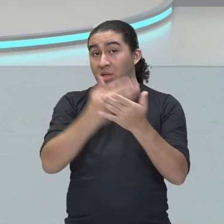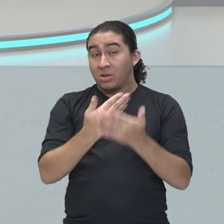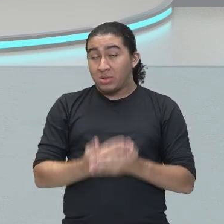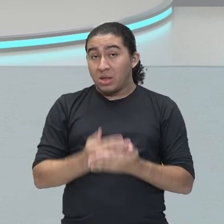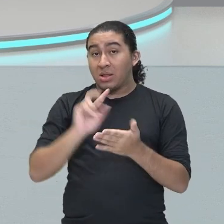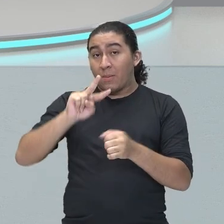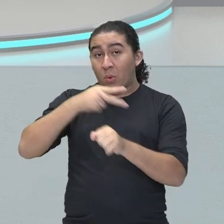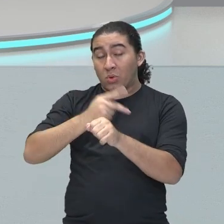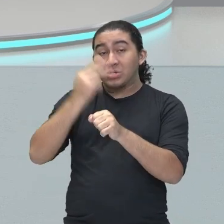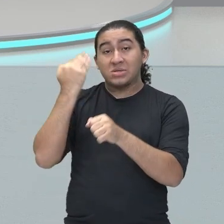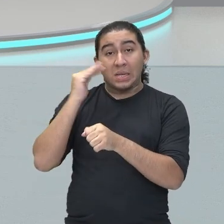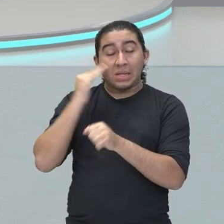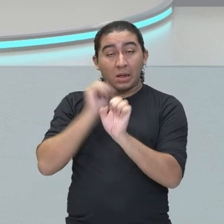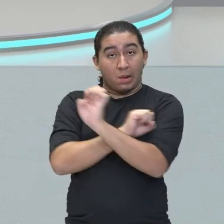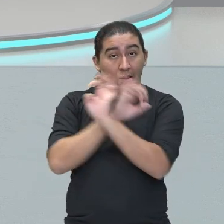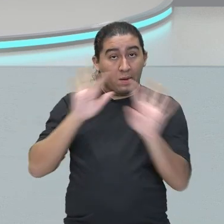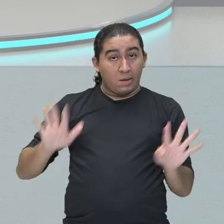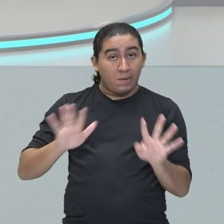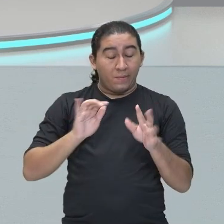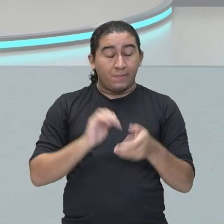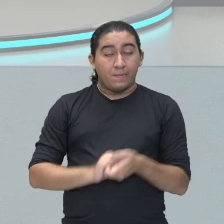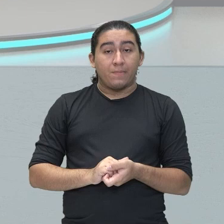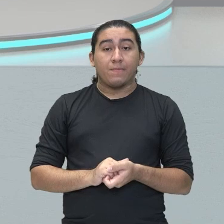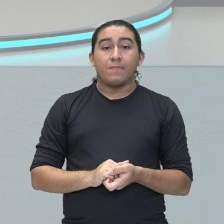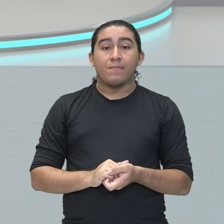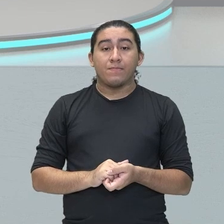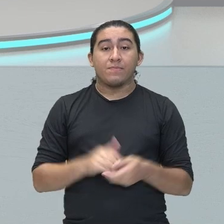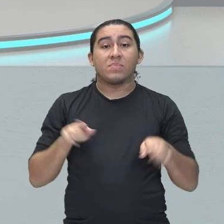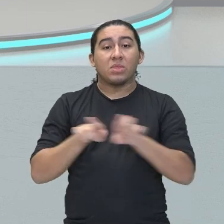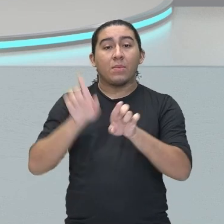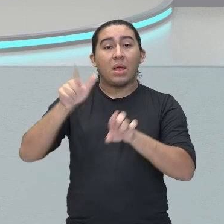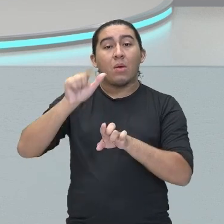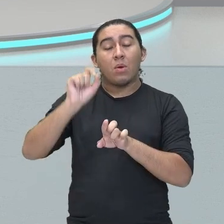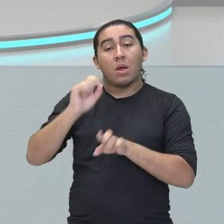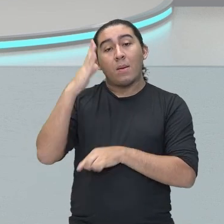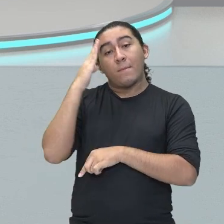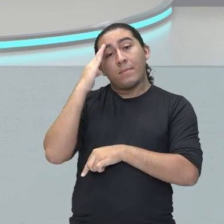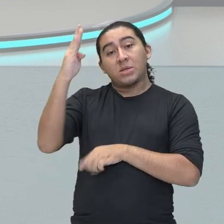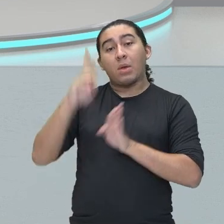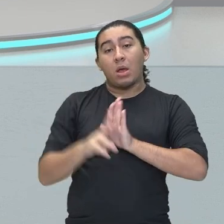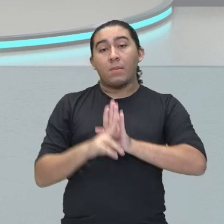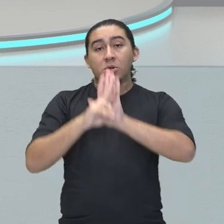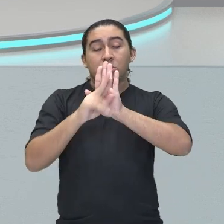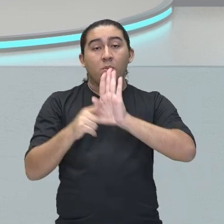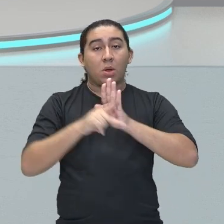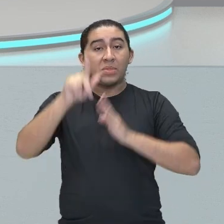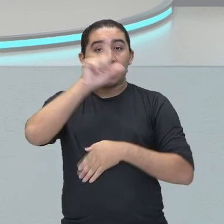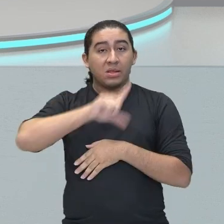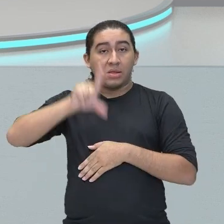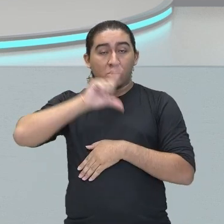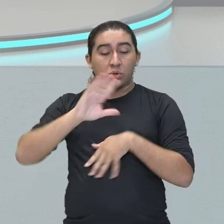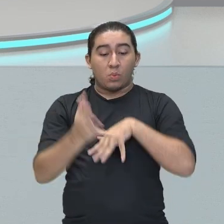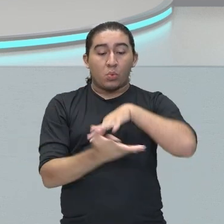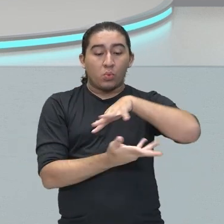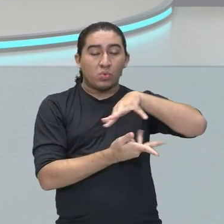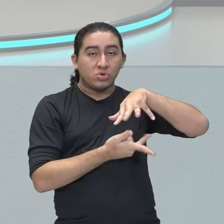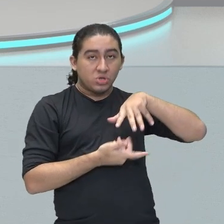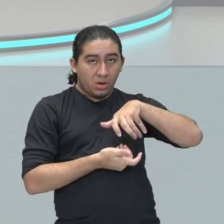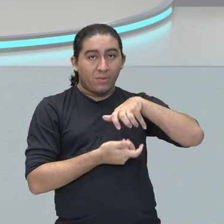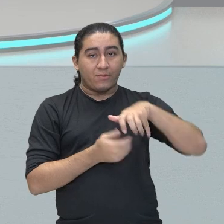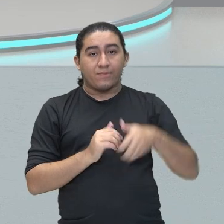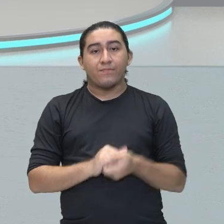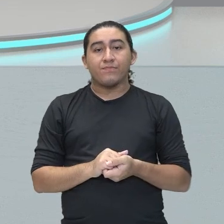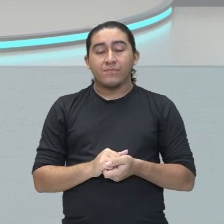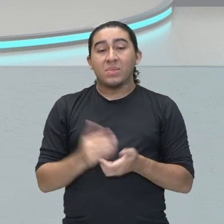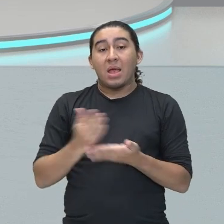já. Além disso, ele é apontado como um dos maiores representantes da literatura mundial.